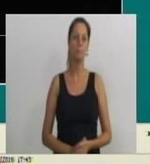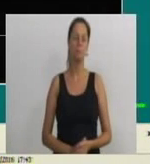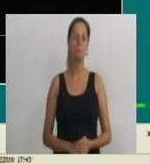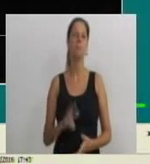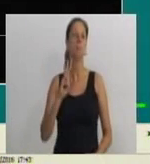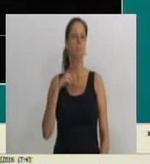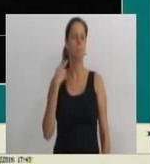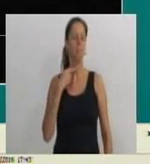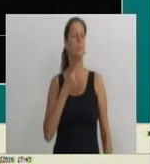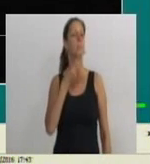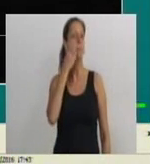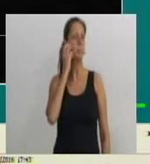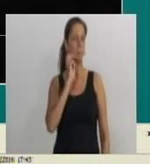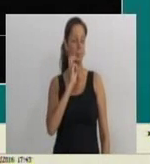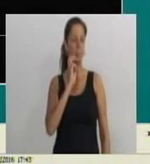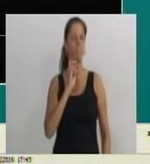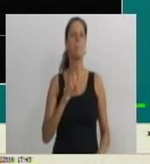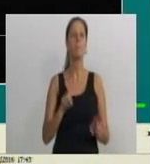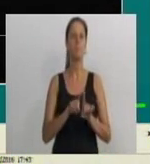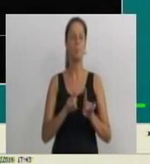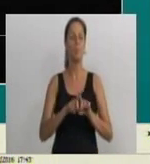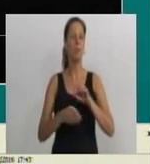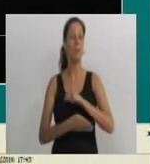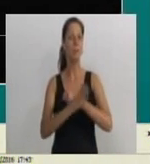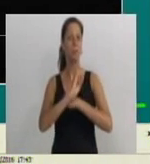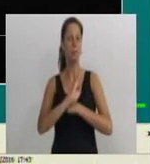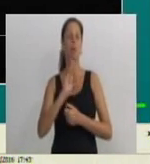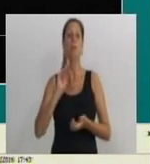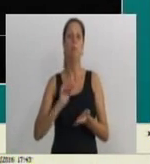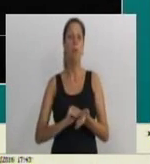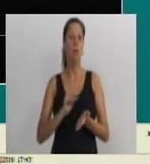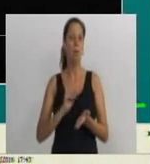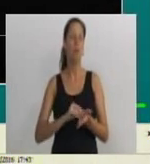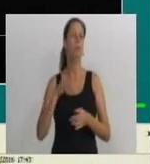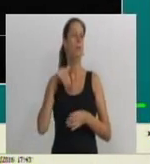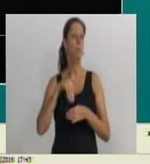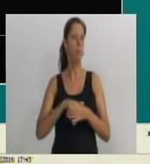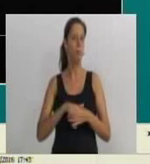Vereador Vanderlei, seu voto. Vereador Zeca Bombeiro, seu voto.